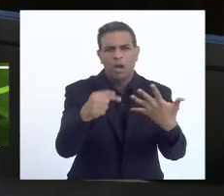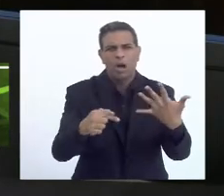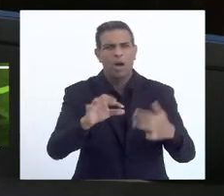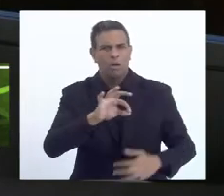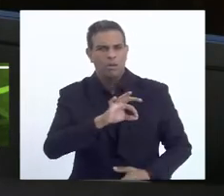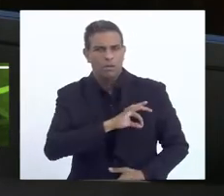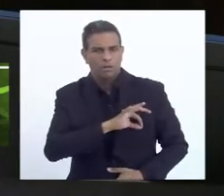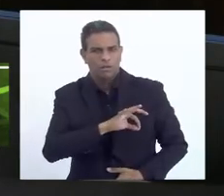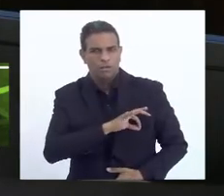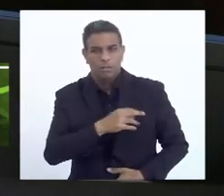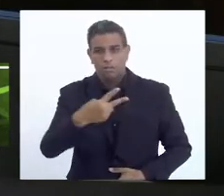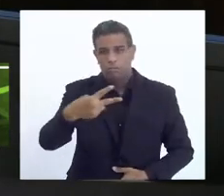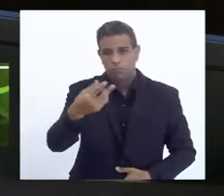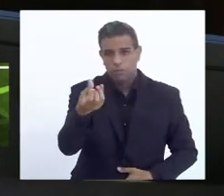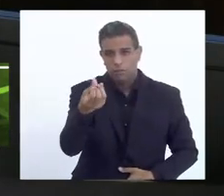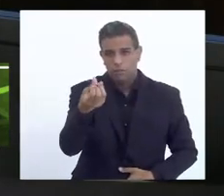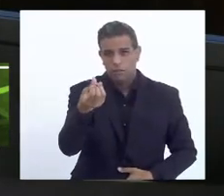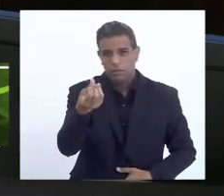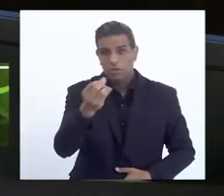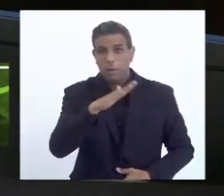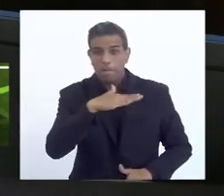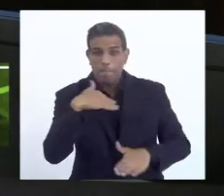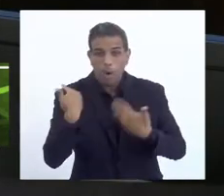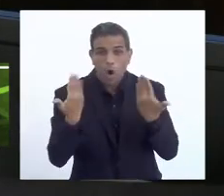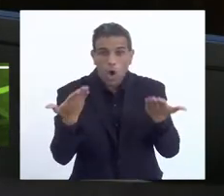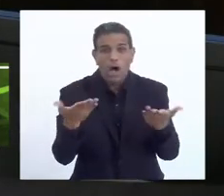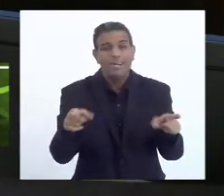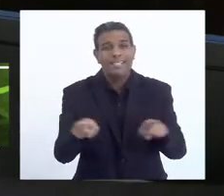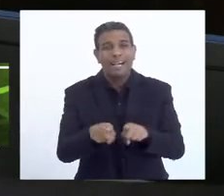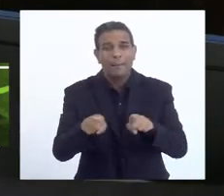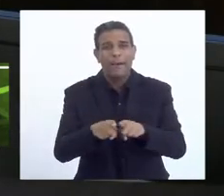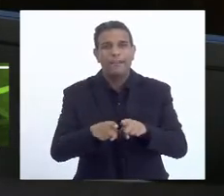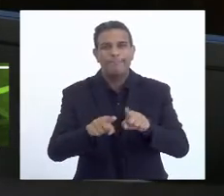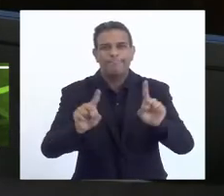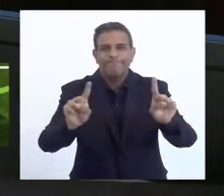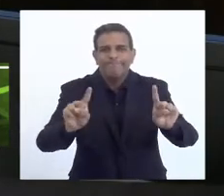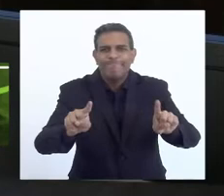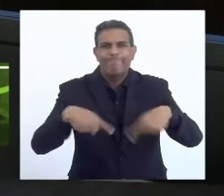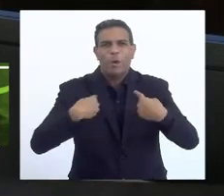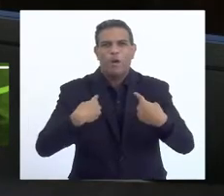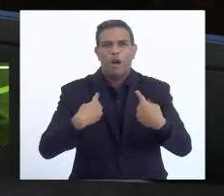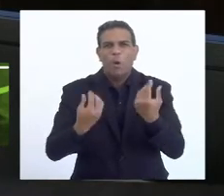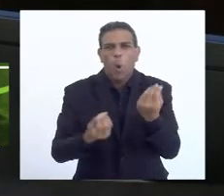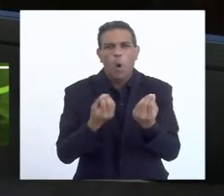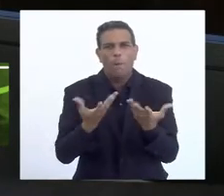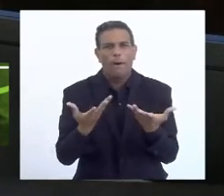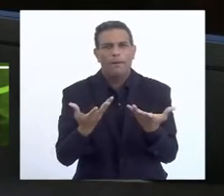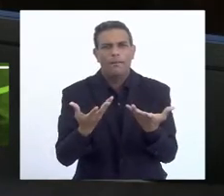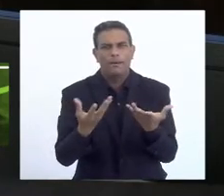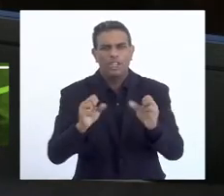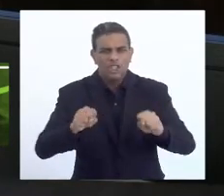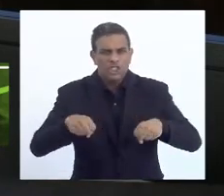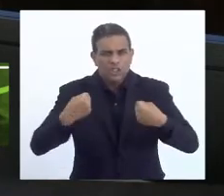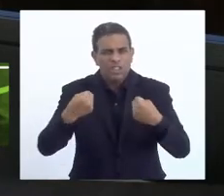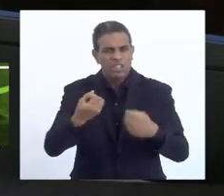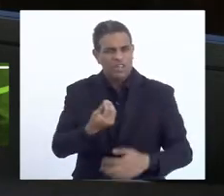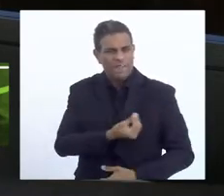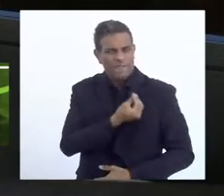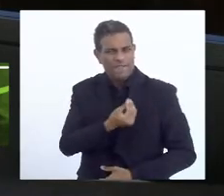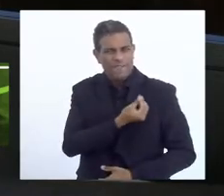deixou 26 mortos, ela também está sendo ameaçada de morte. Entender que, quando defendemos a